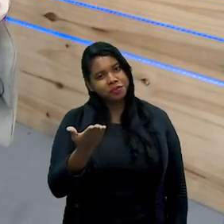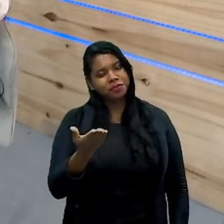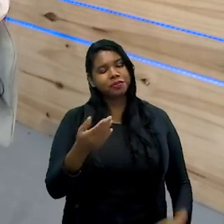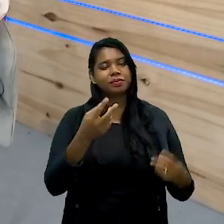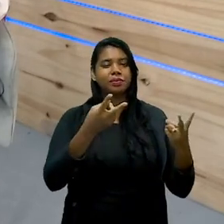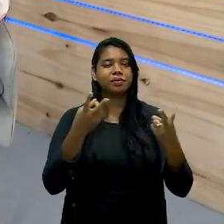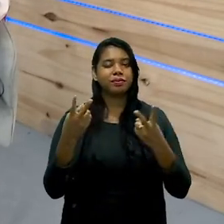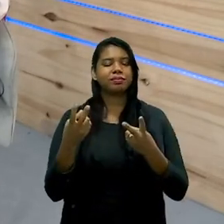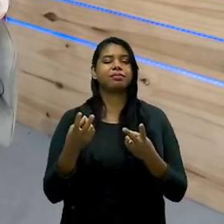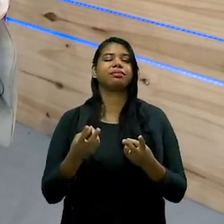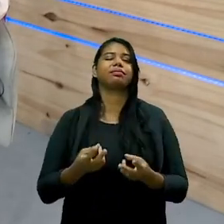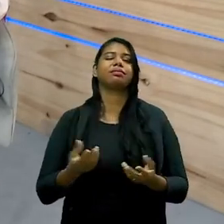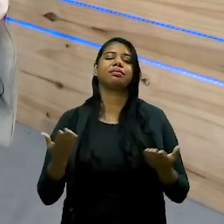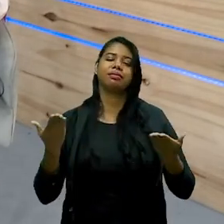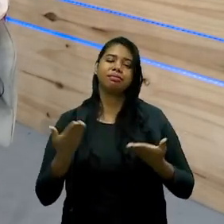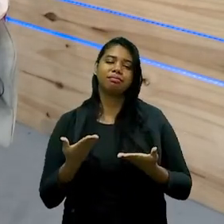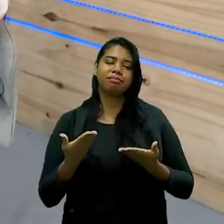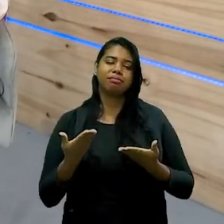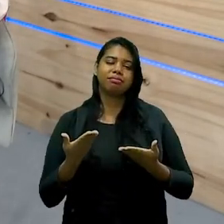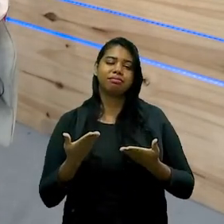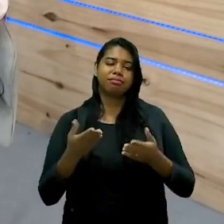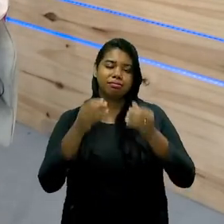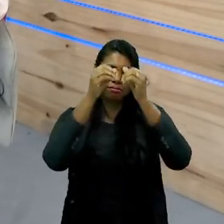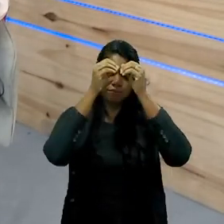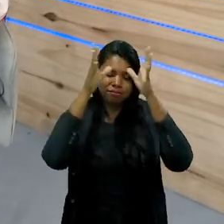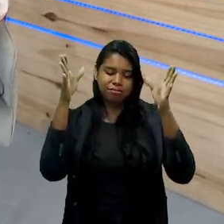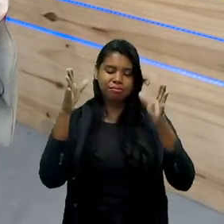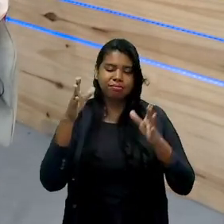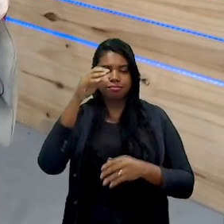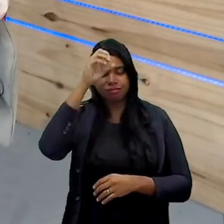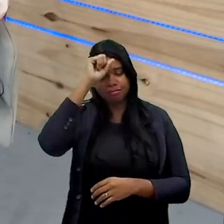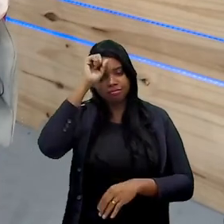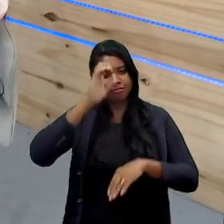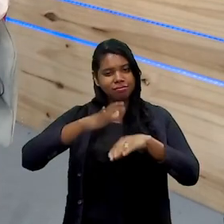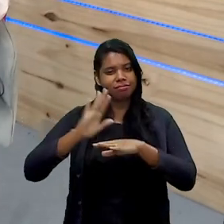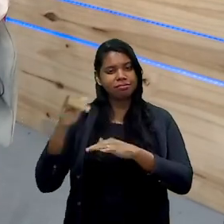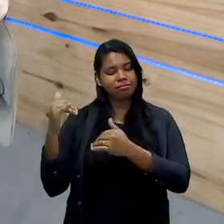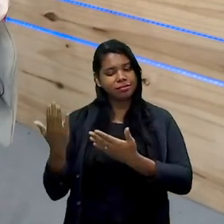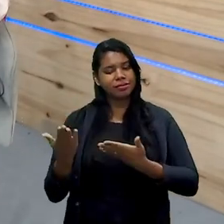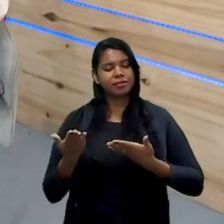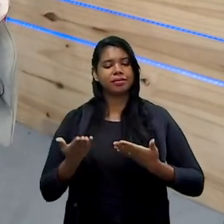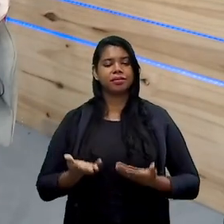atentos, né, para aprimorar aí os nossos conhecimentos. Fica conosco.